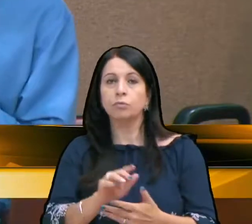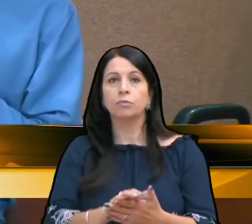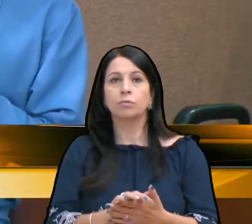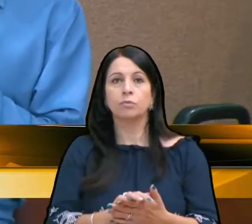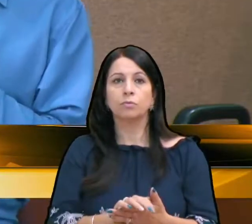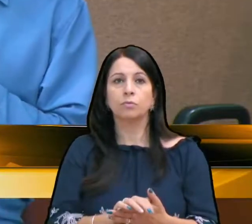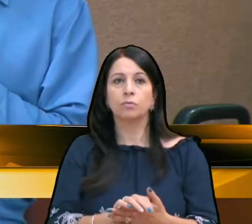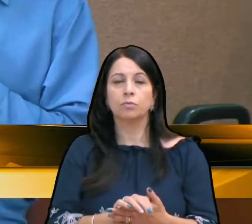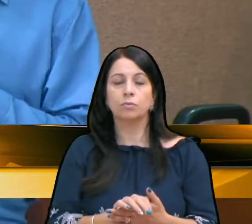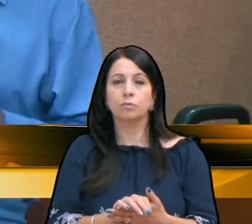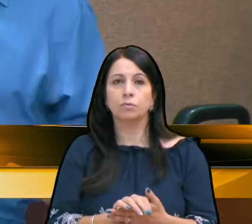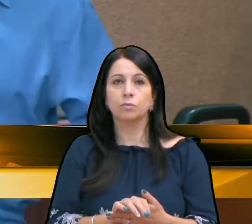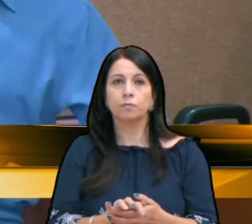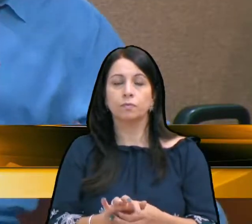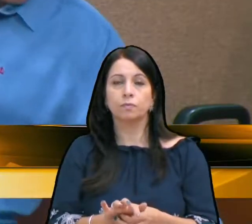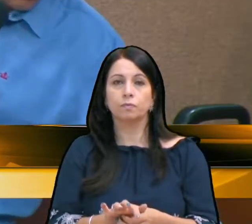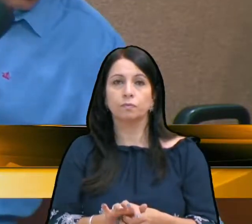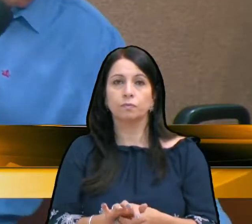muitas...